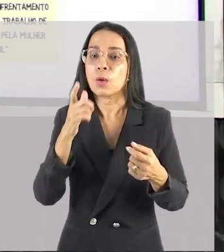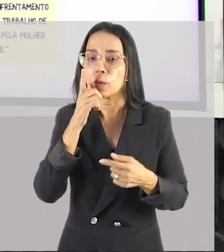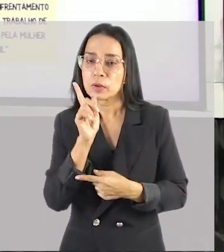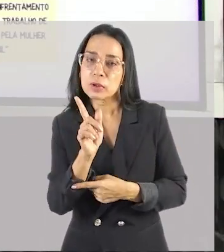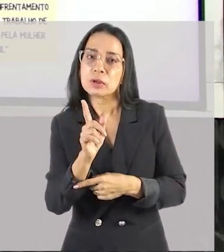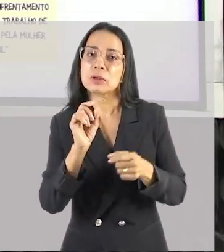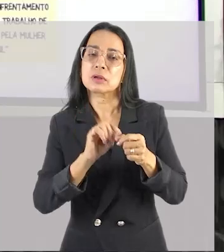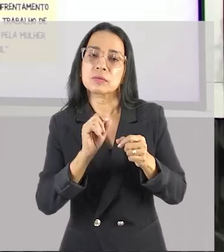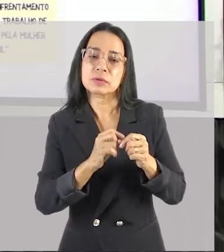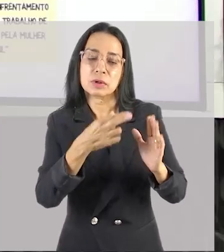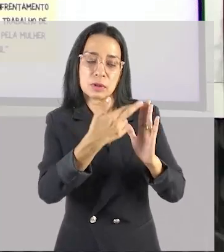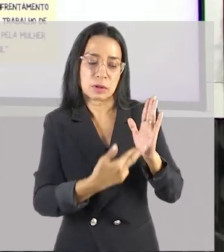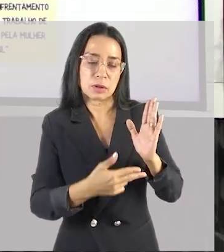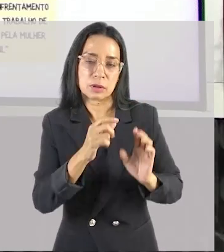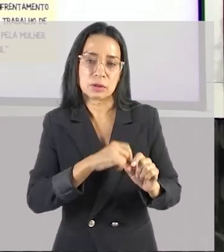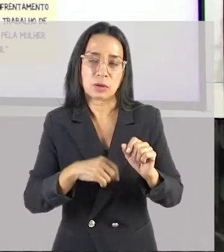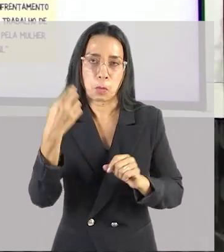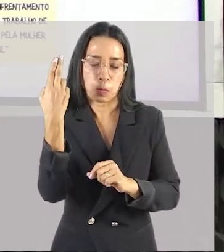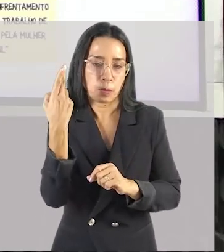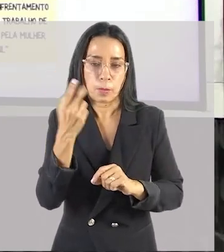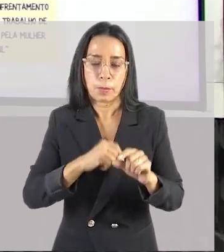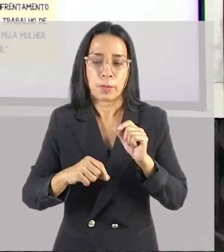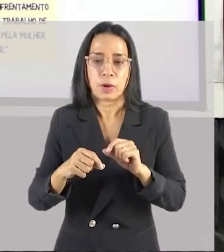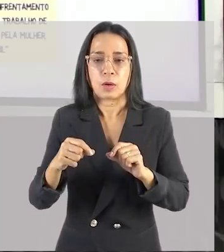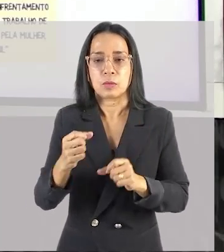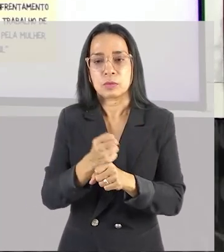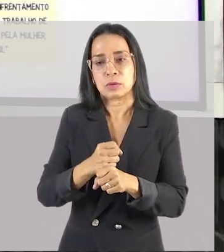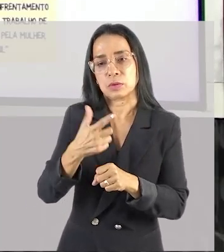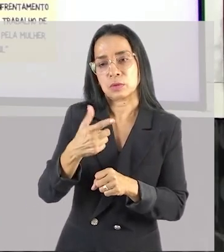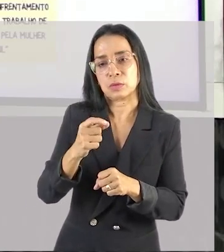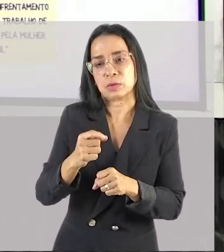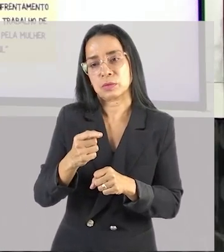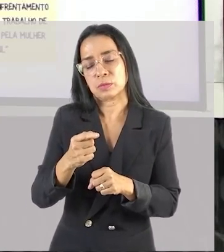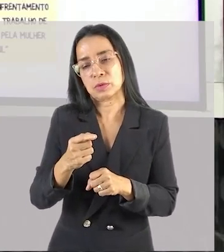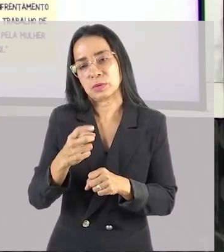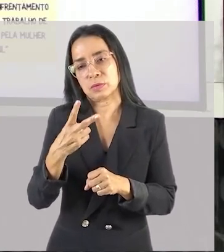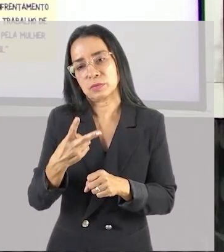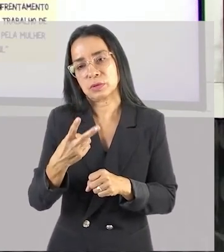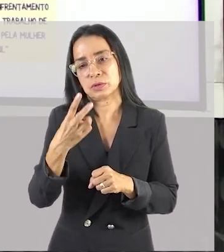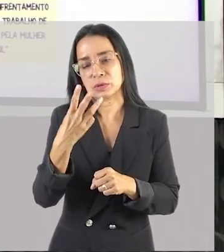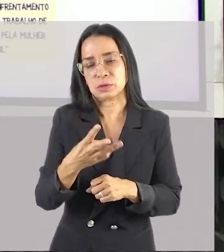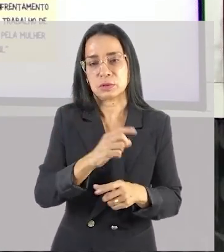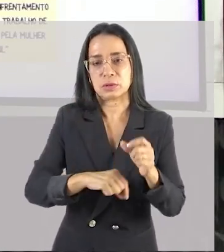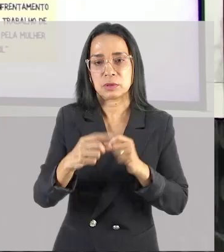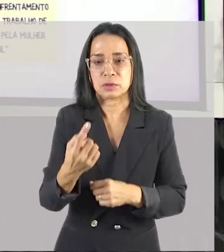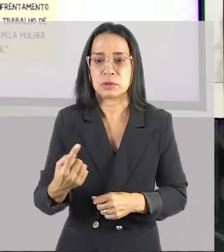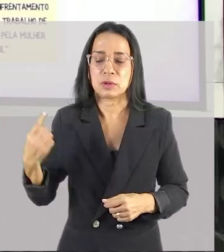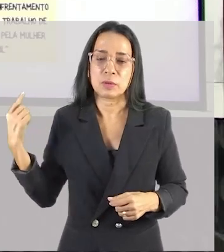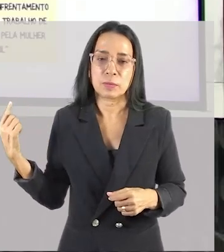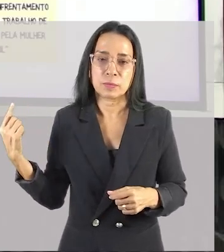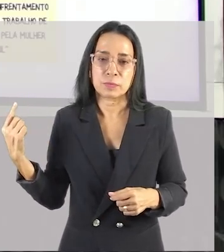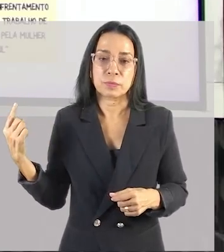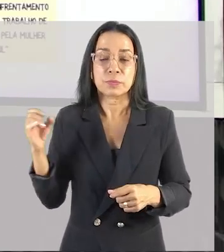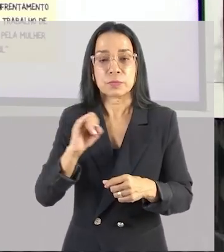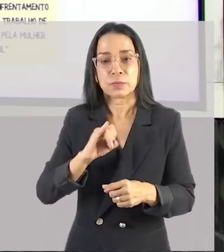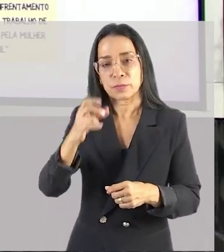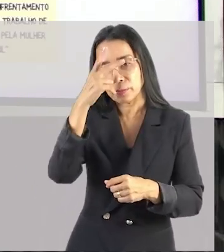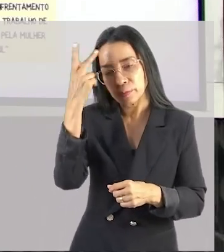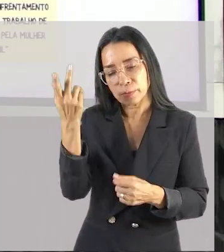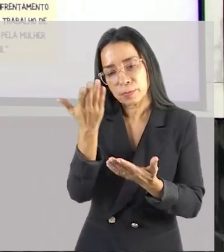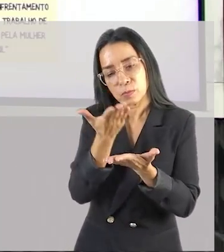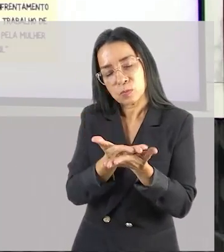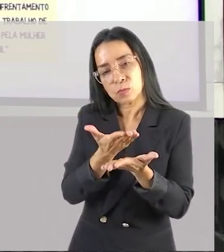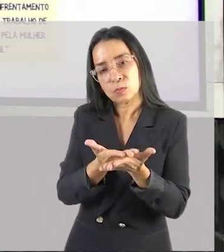em 2023, nós tivemos o desafio para o enfrentamento da invisibilidade do trabalho de cuidado realizado pela mulher no Brasil. Então, se essa pessoa